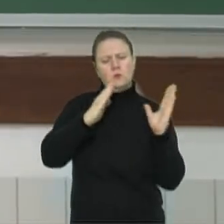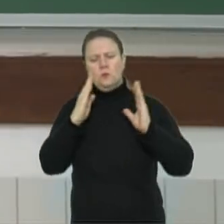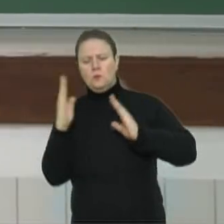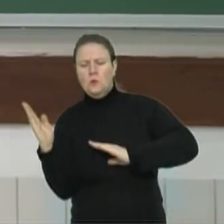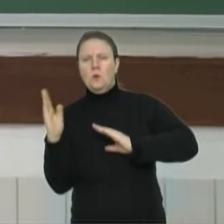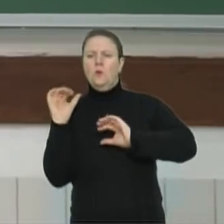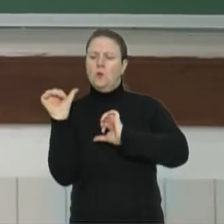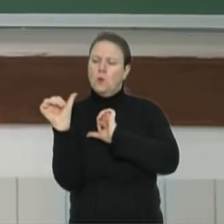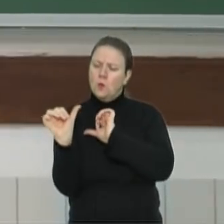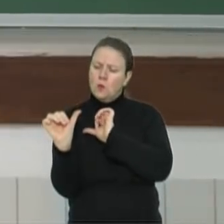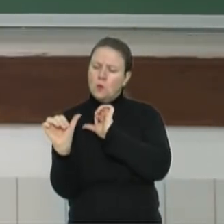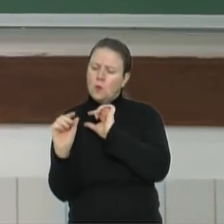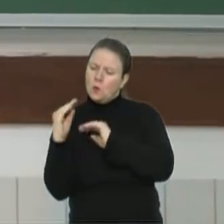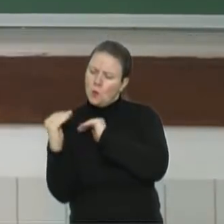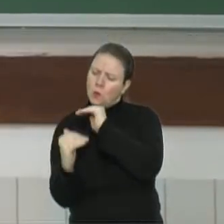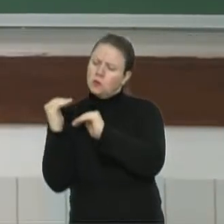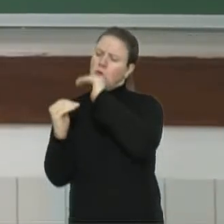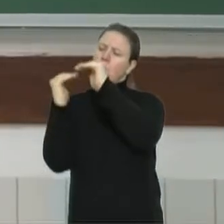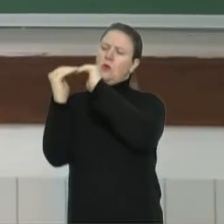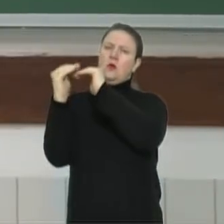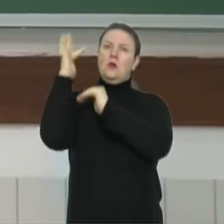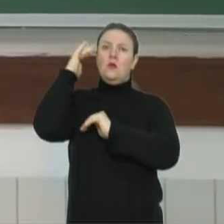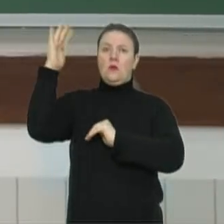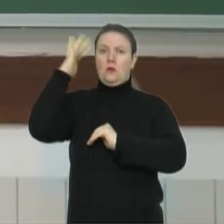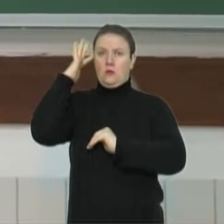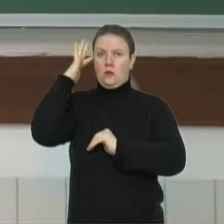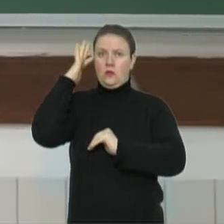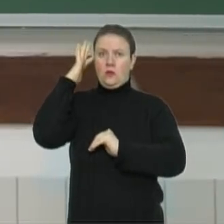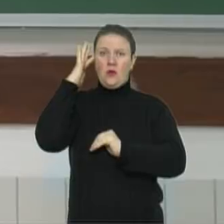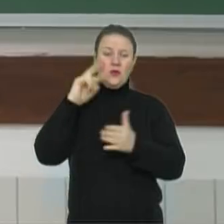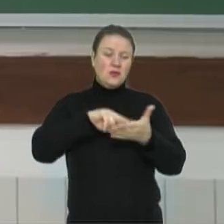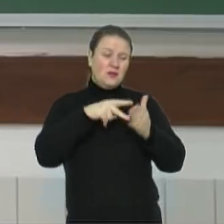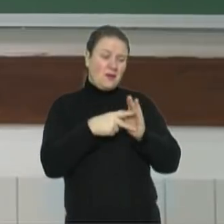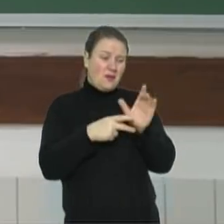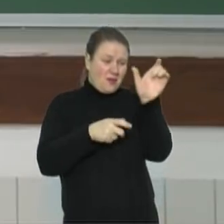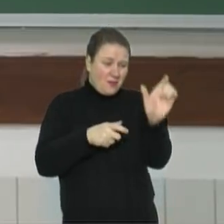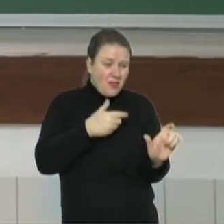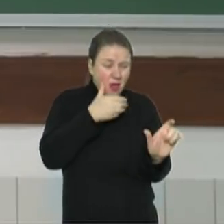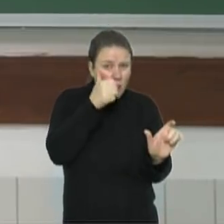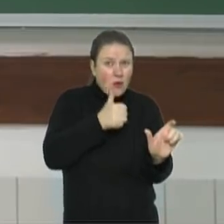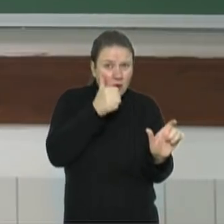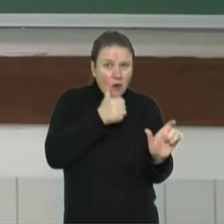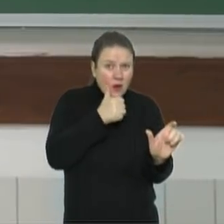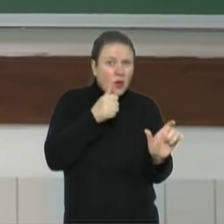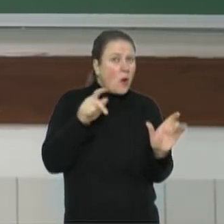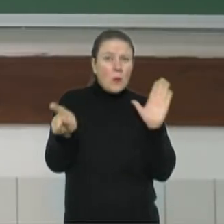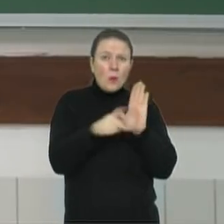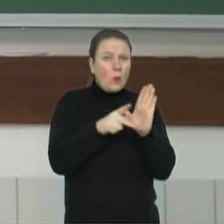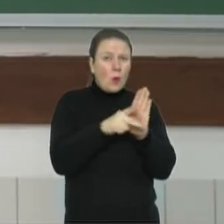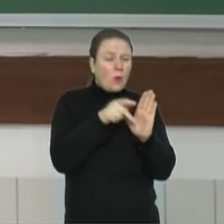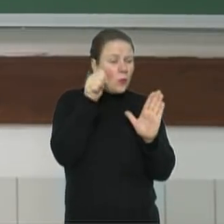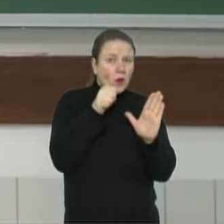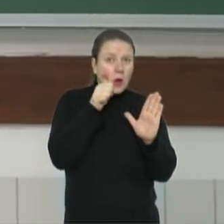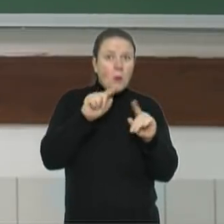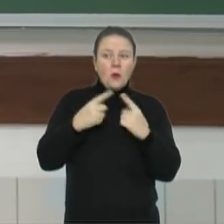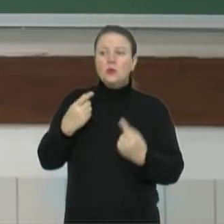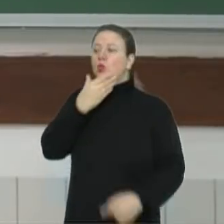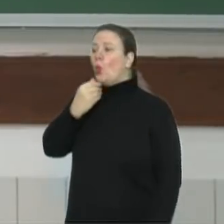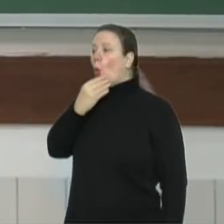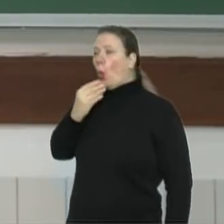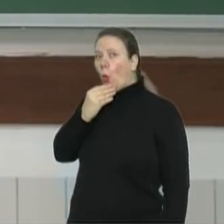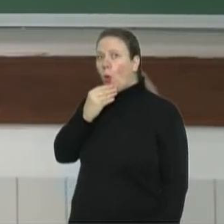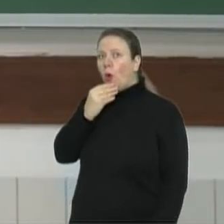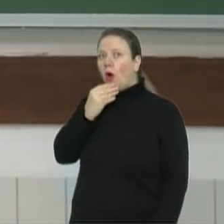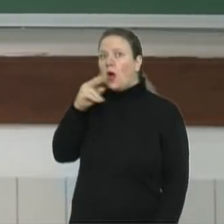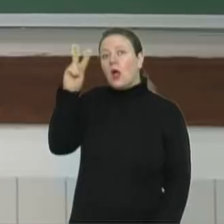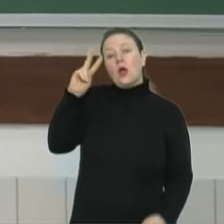da filosofia, quem definiu a mulher não foi a mulher, foi o homem, devido ao machismo histórico, desde a Grécia Antiga. Ela